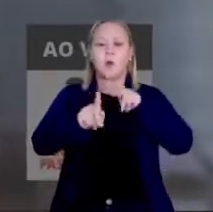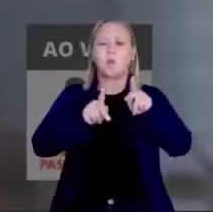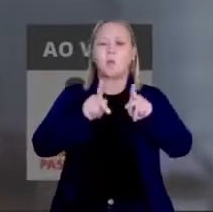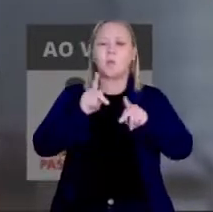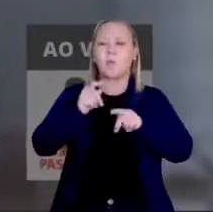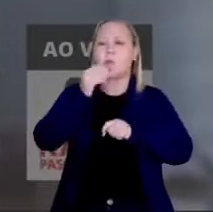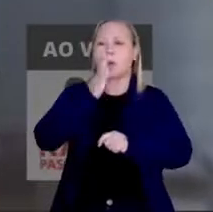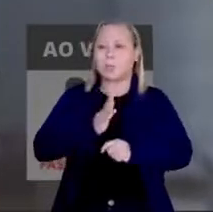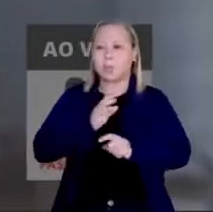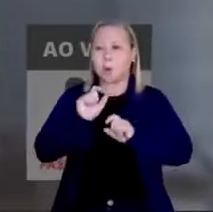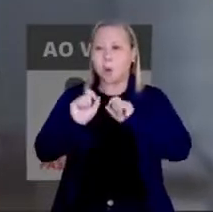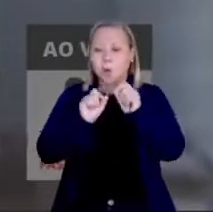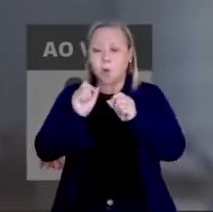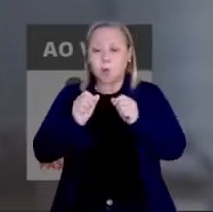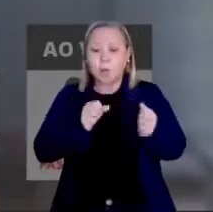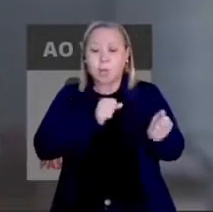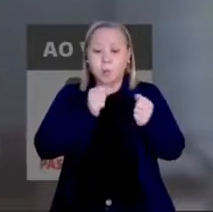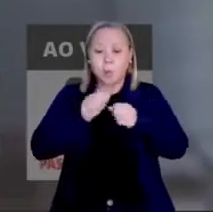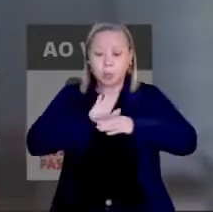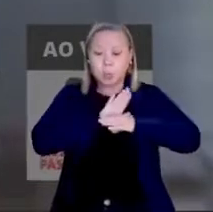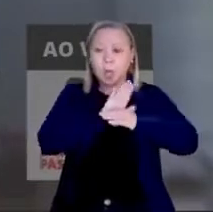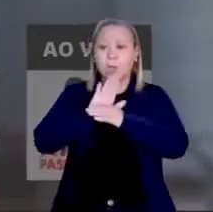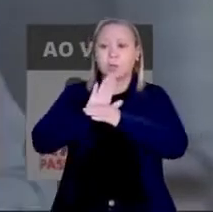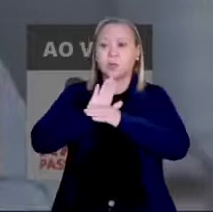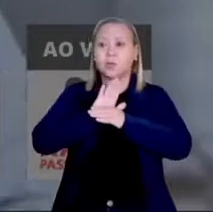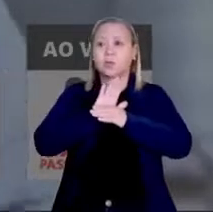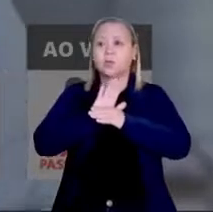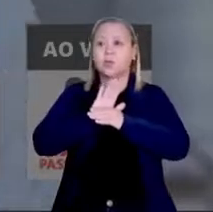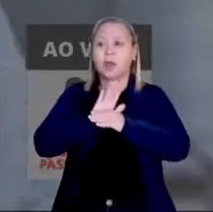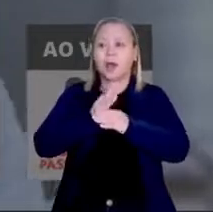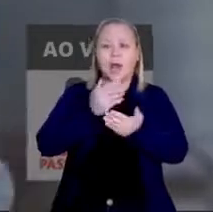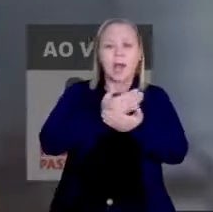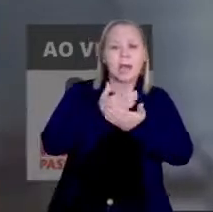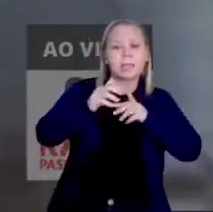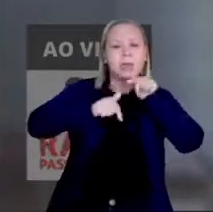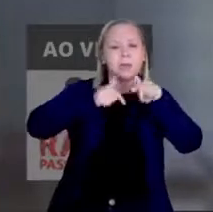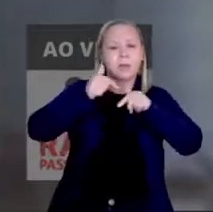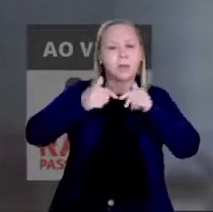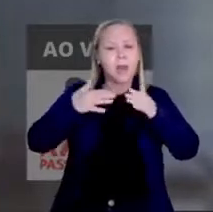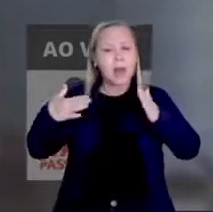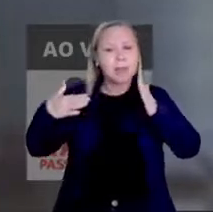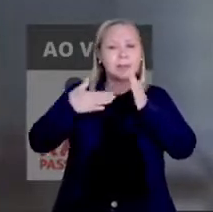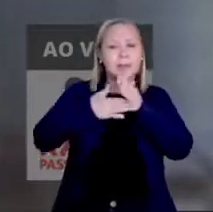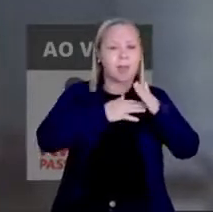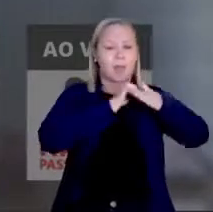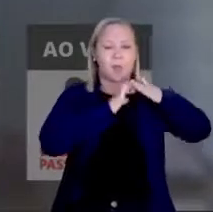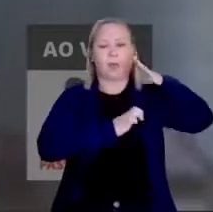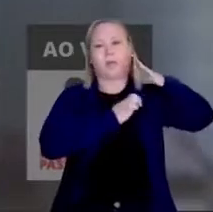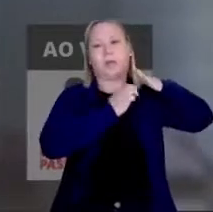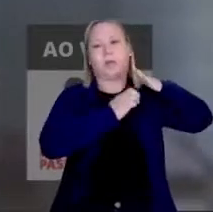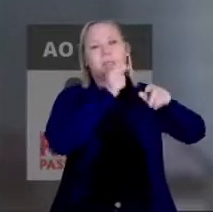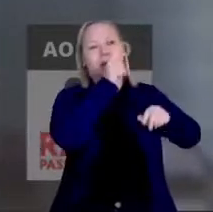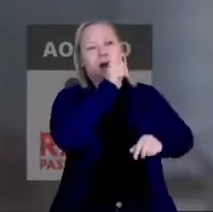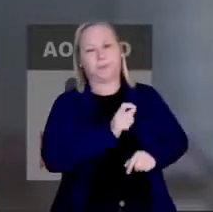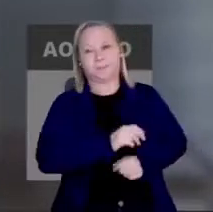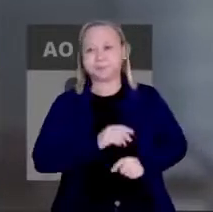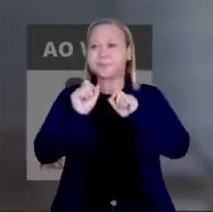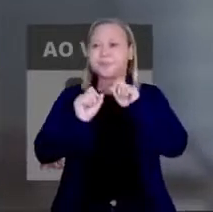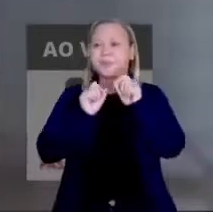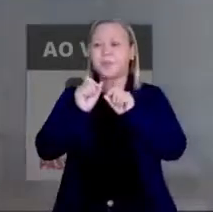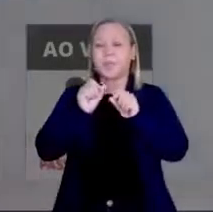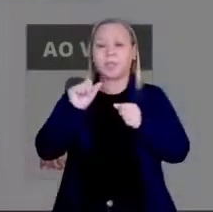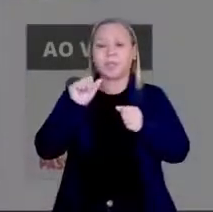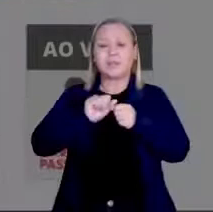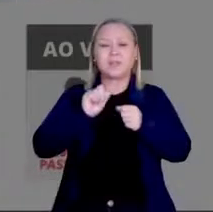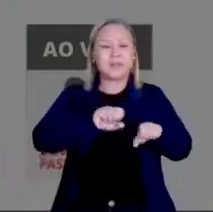Até se você quiser, Mário, você poderia depois ligar para Araraquara e fazer uma entrevista com o nosso prefeito Edinho, porque